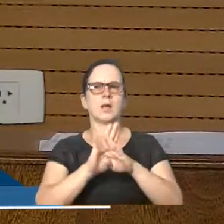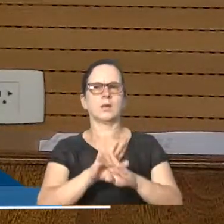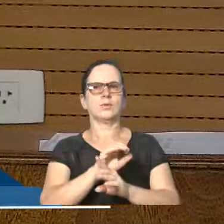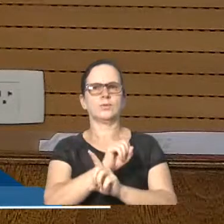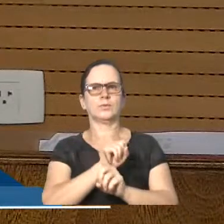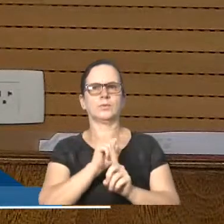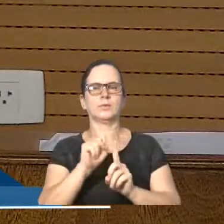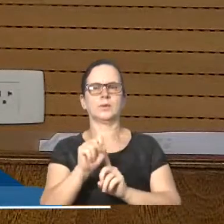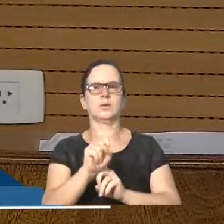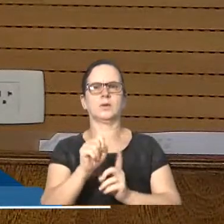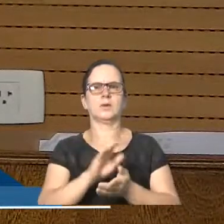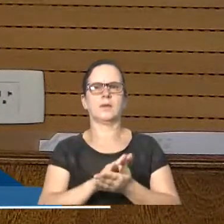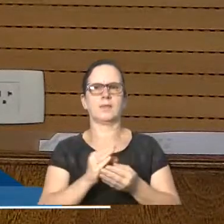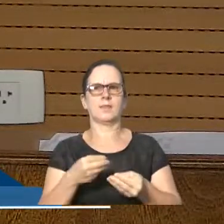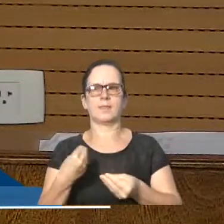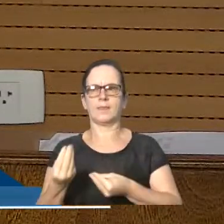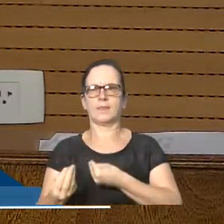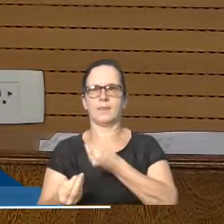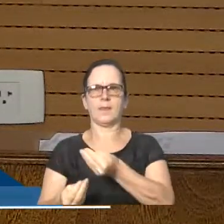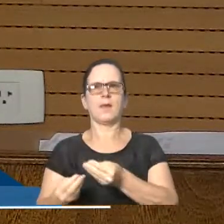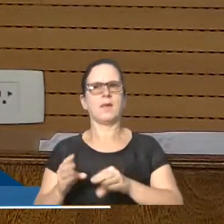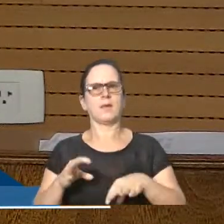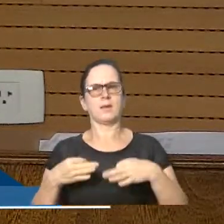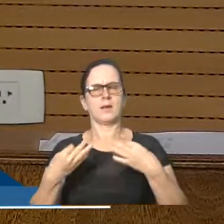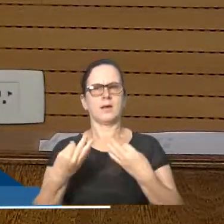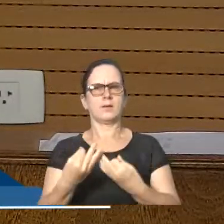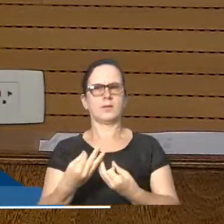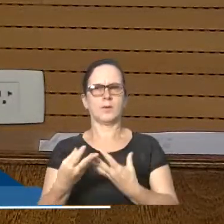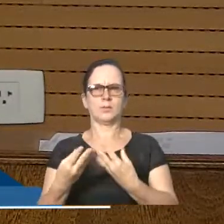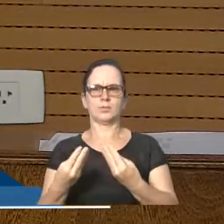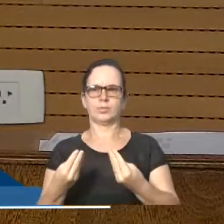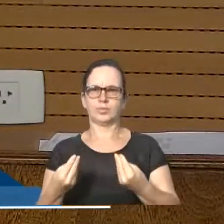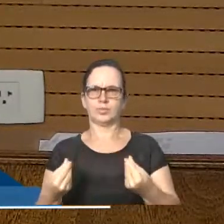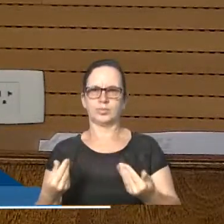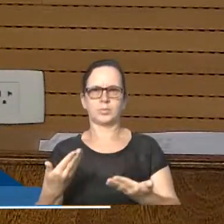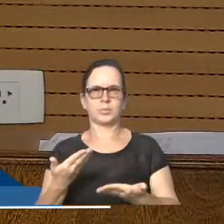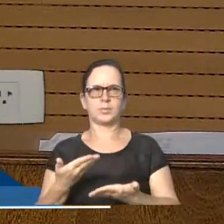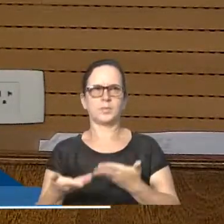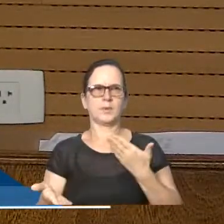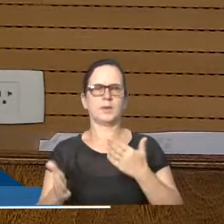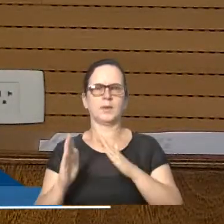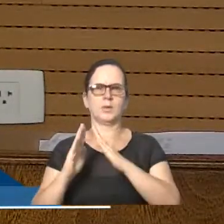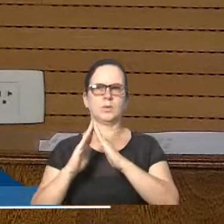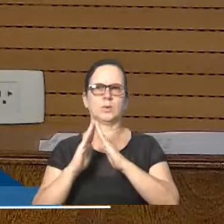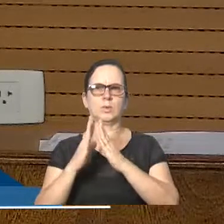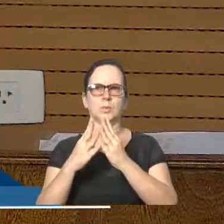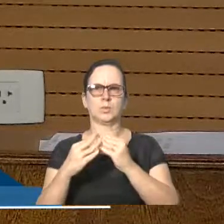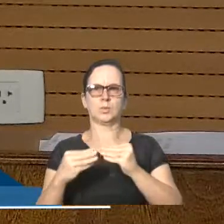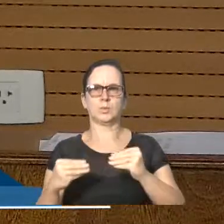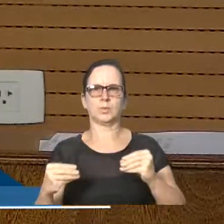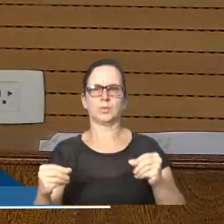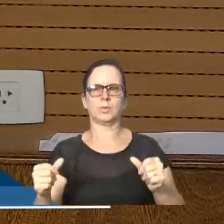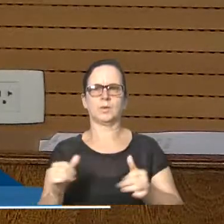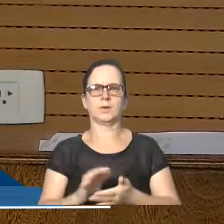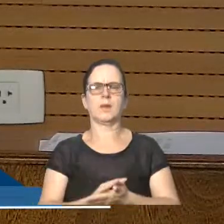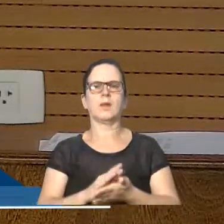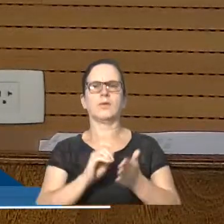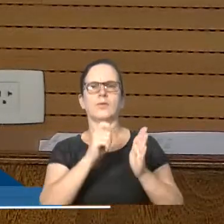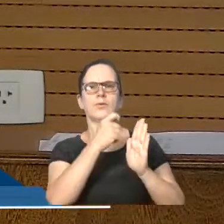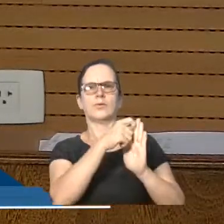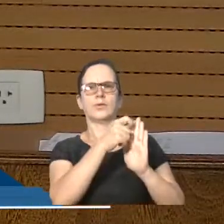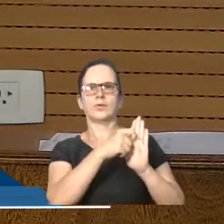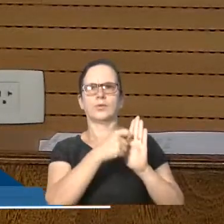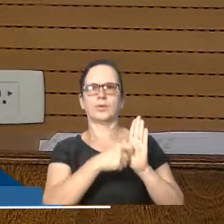social concedido a famílias que sofrem perda total das suas casas e que fossem devidamente cadastradas